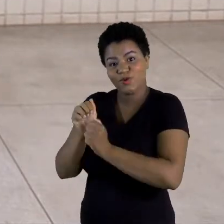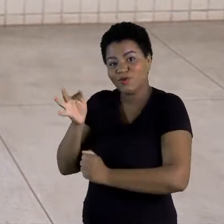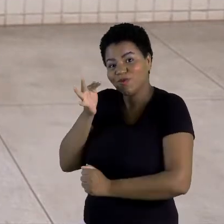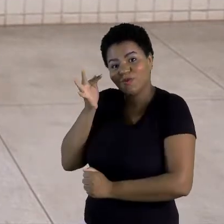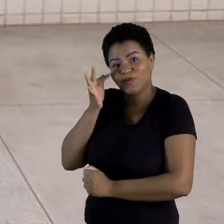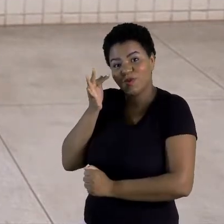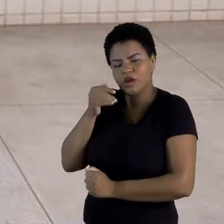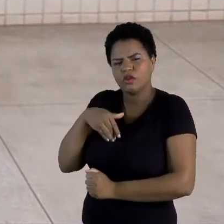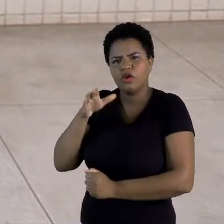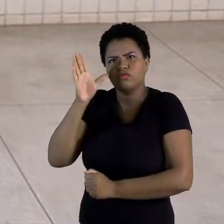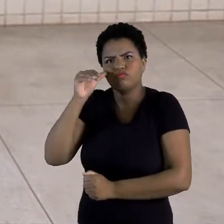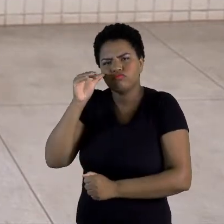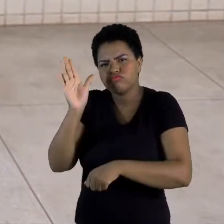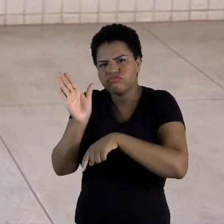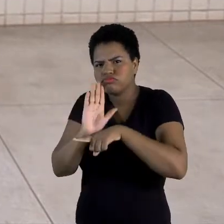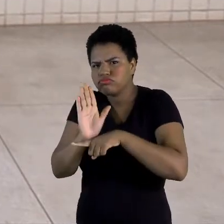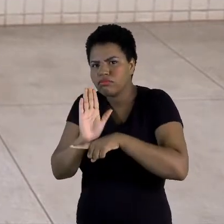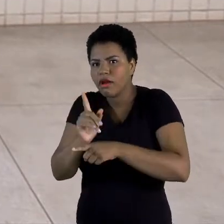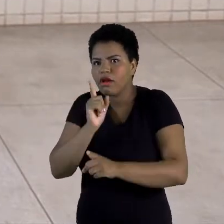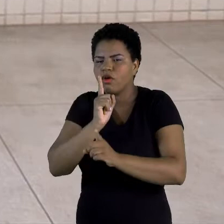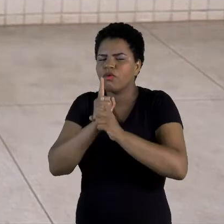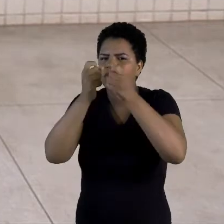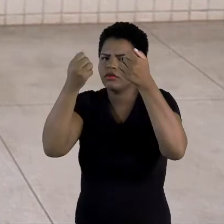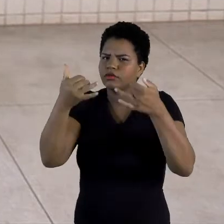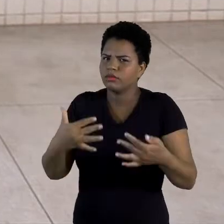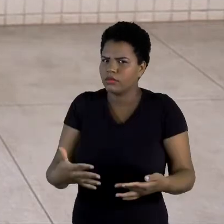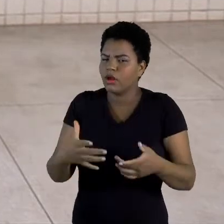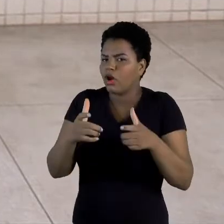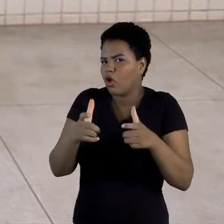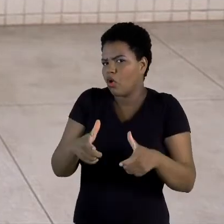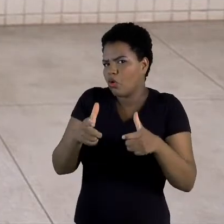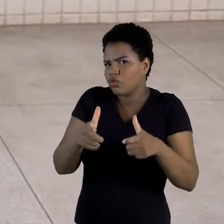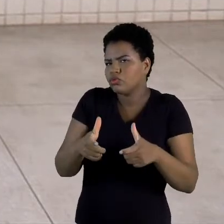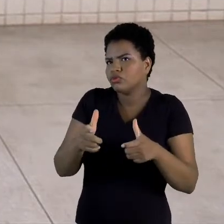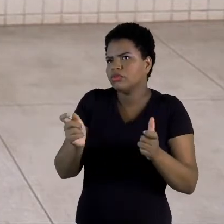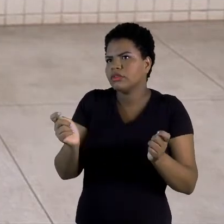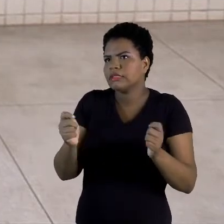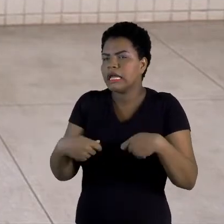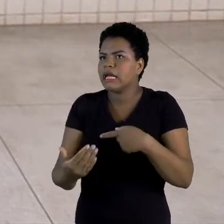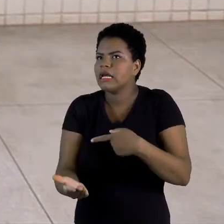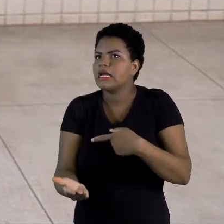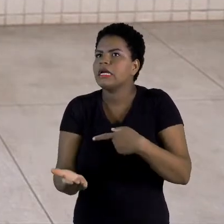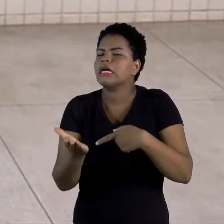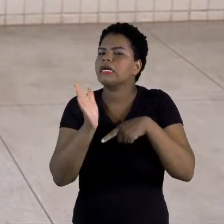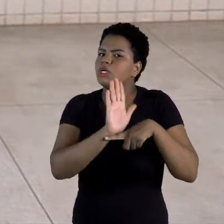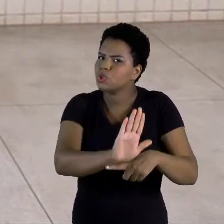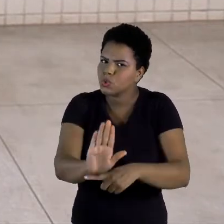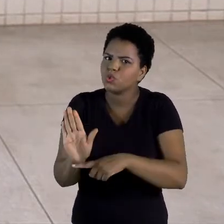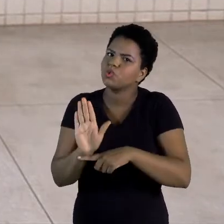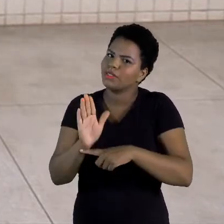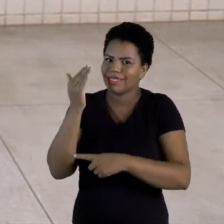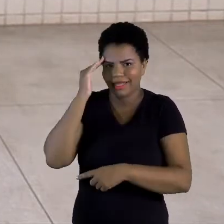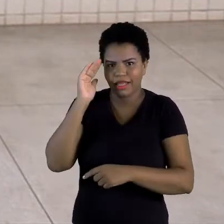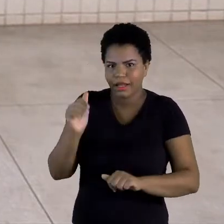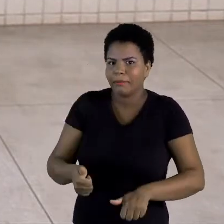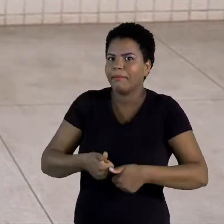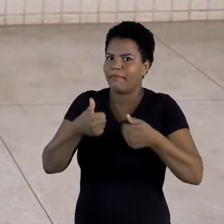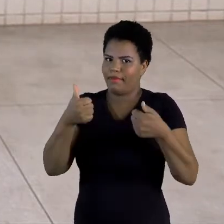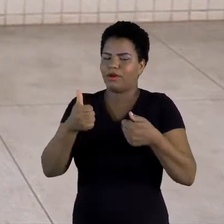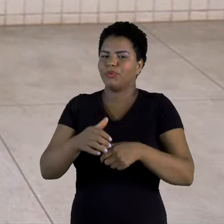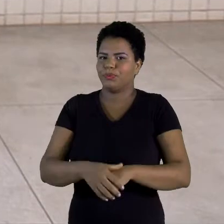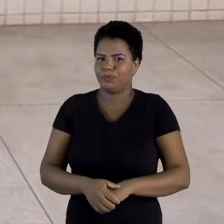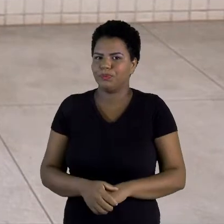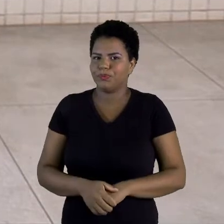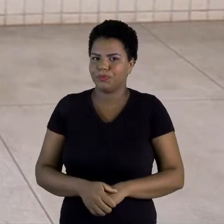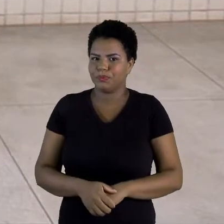alguns vídeos para encontrar uma explicação onde pudéssemos ajudar vocês a entender um pouquinho mais.